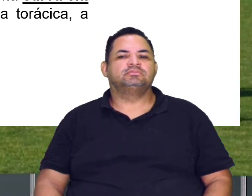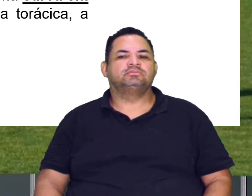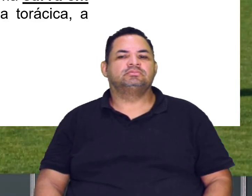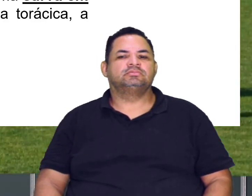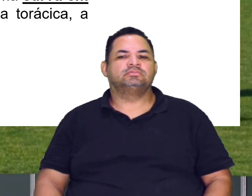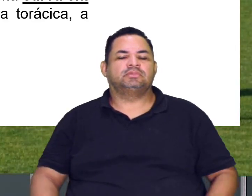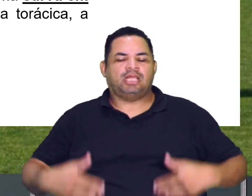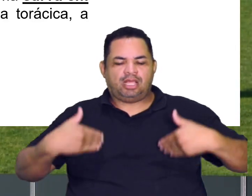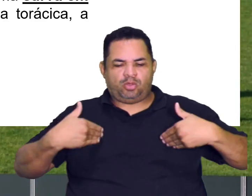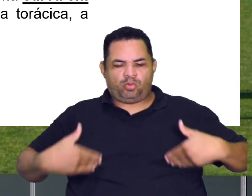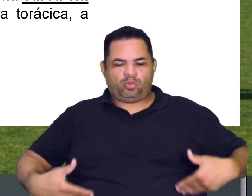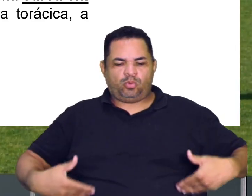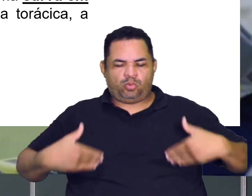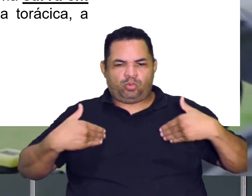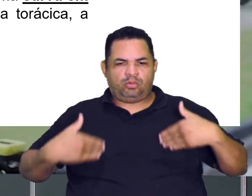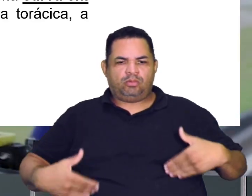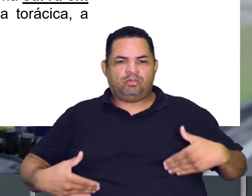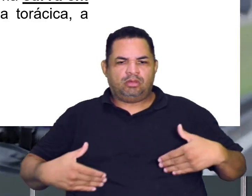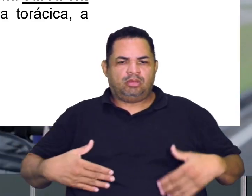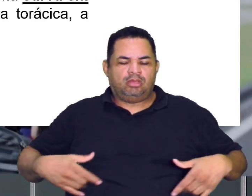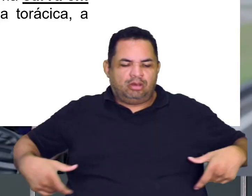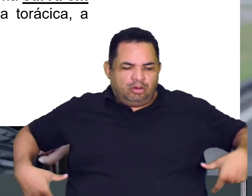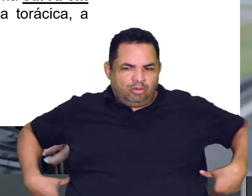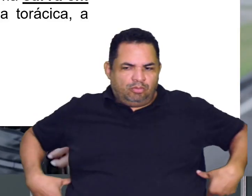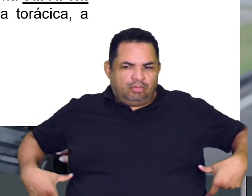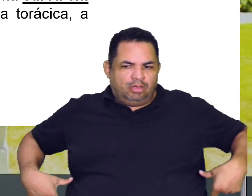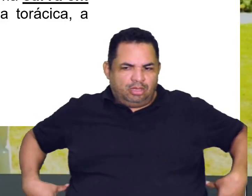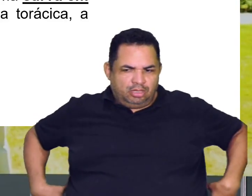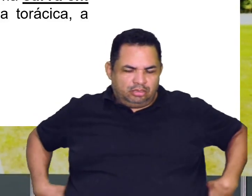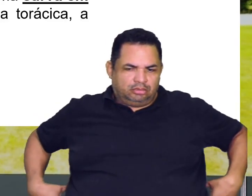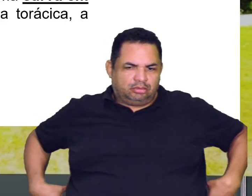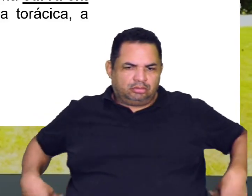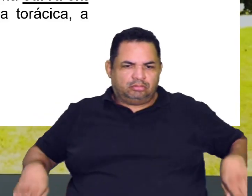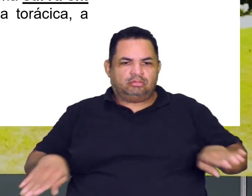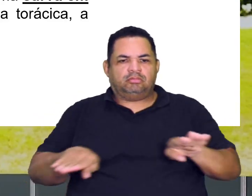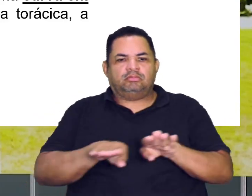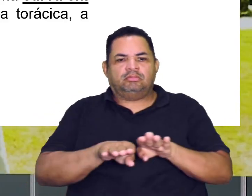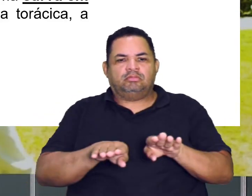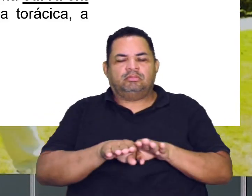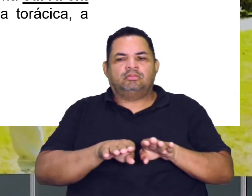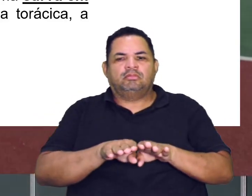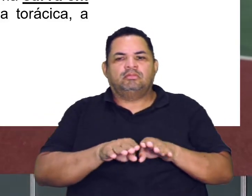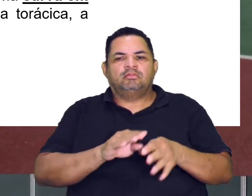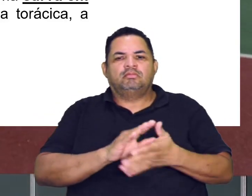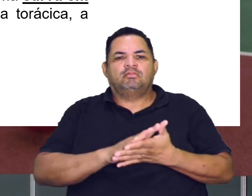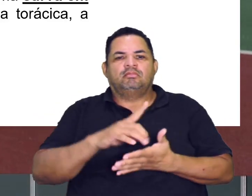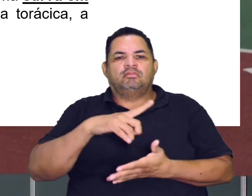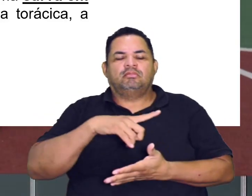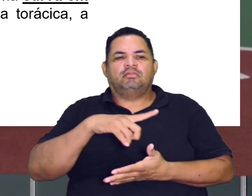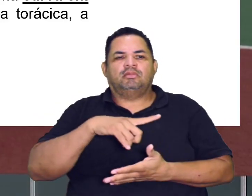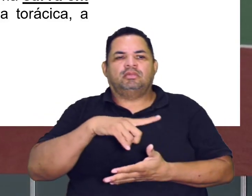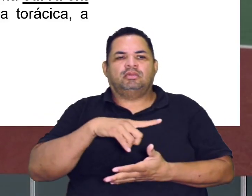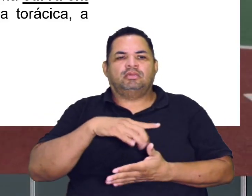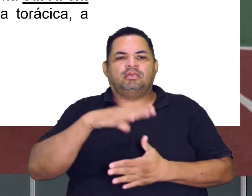à coluna torácica e à coluna lombar também, tá? Ou seja, há uma